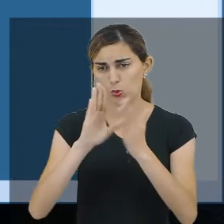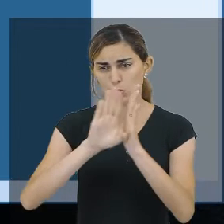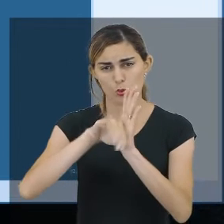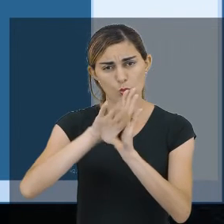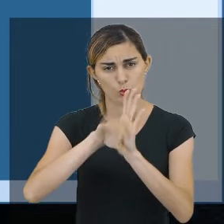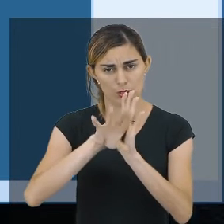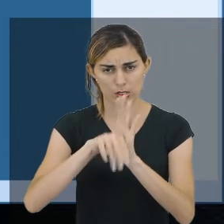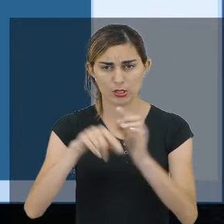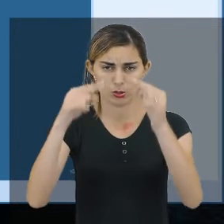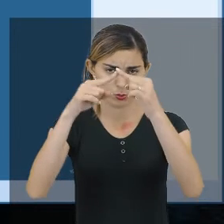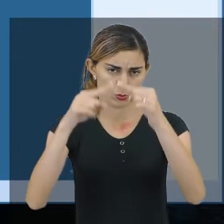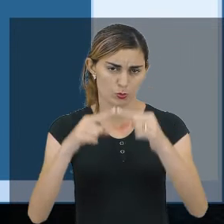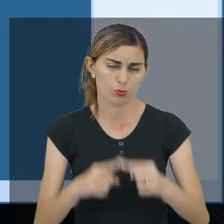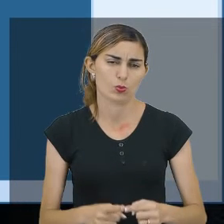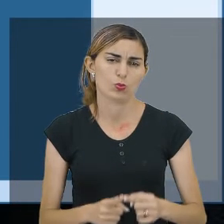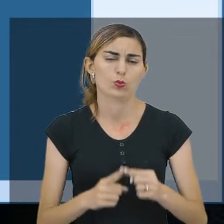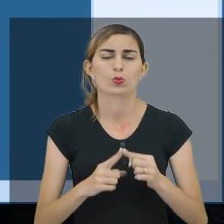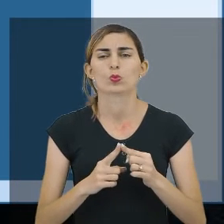são relacionados a eles.